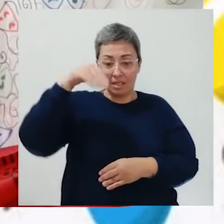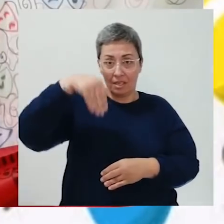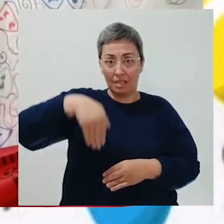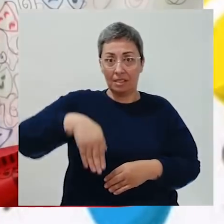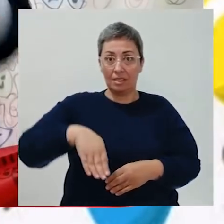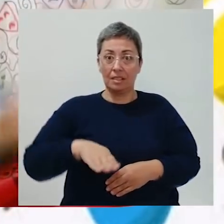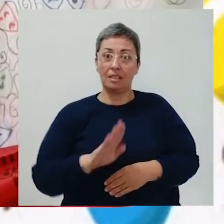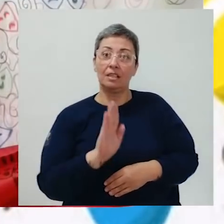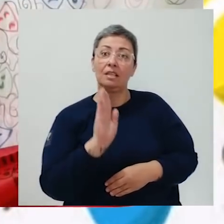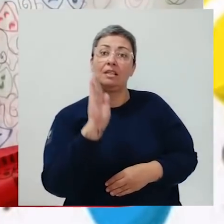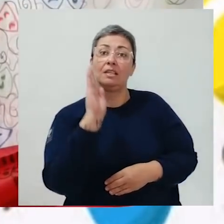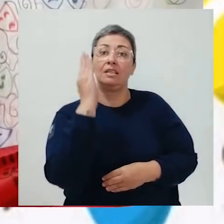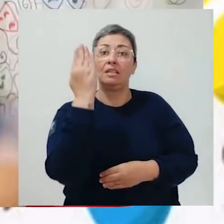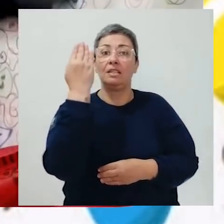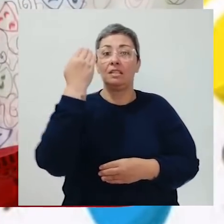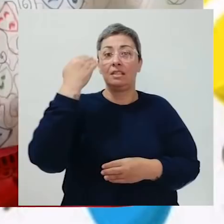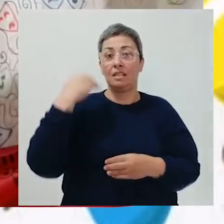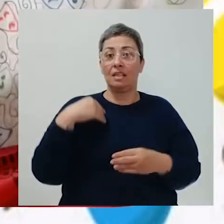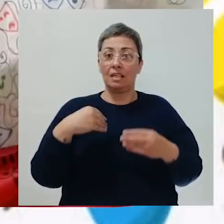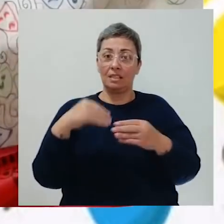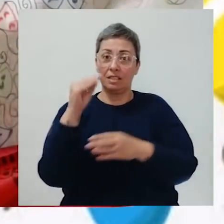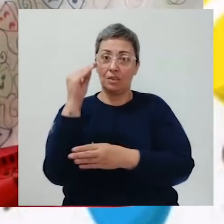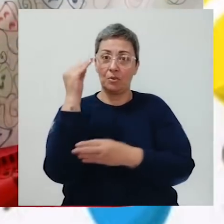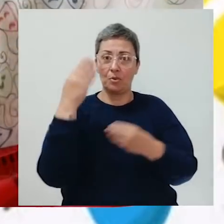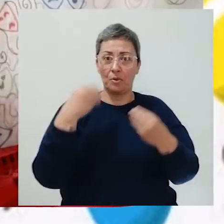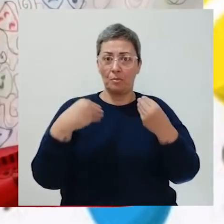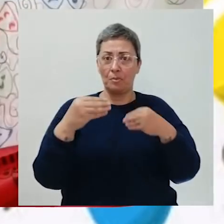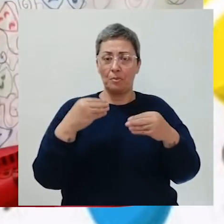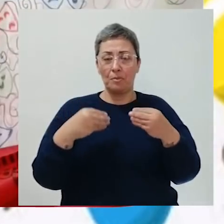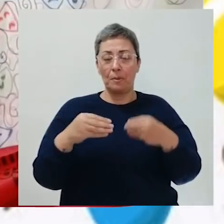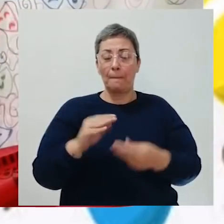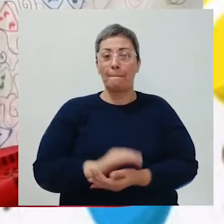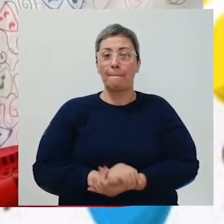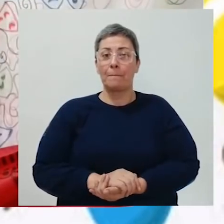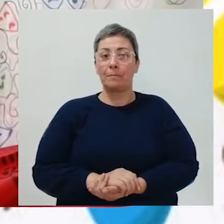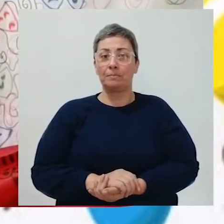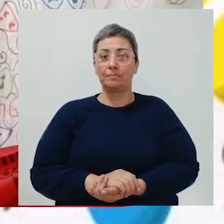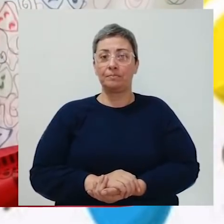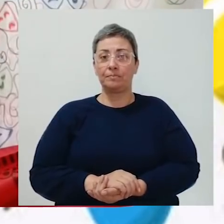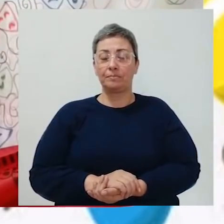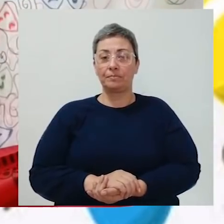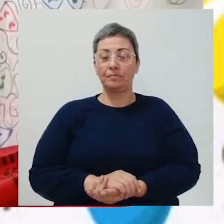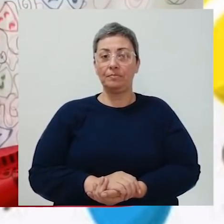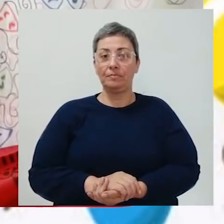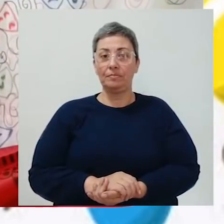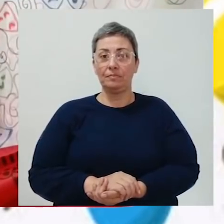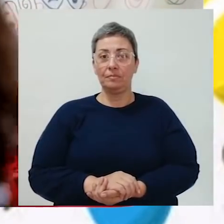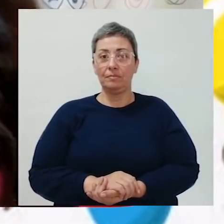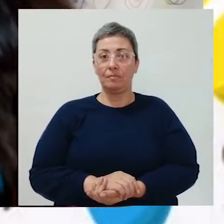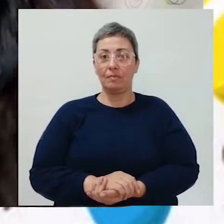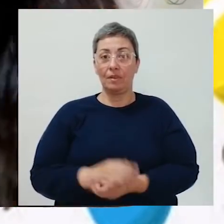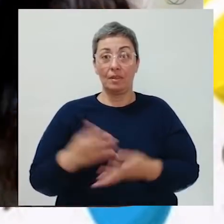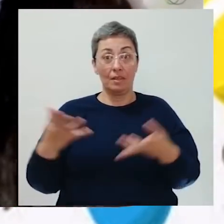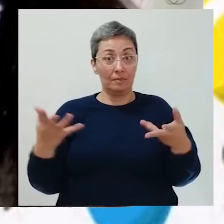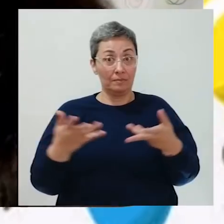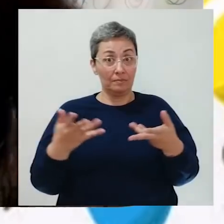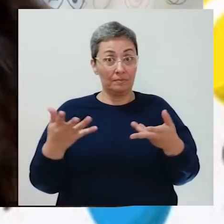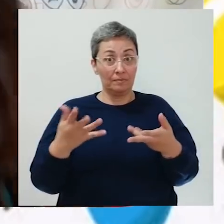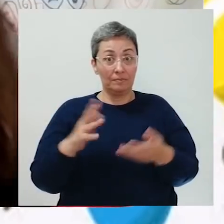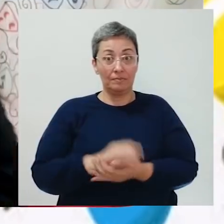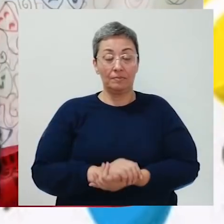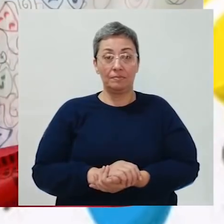mole. Ela desce, ela sobe, ela tem o corpo mole. E